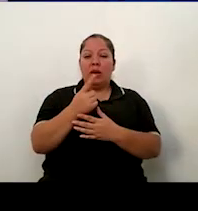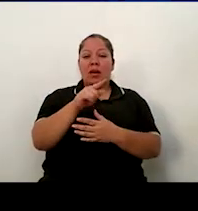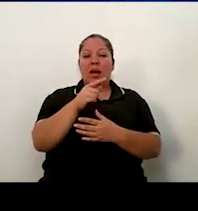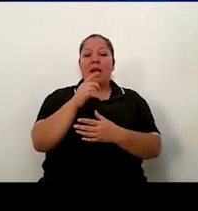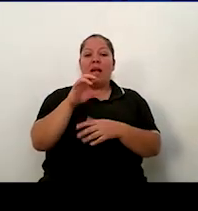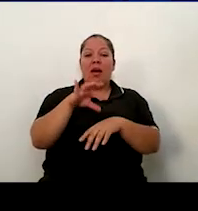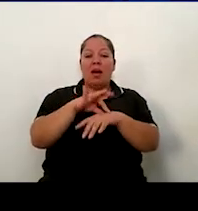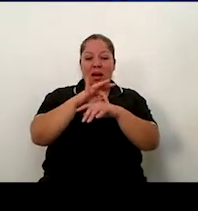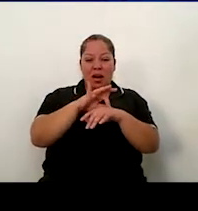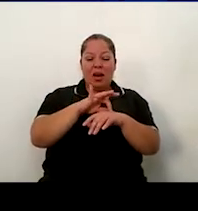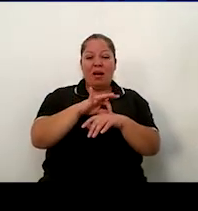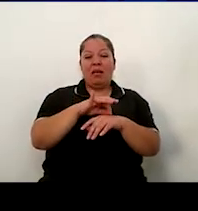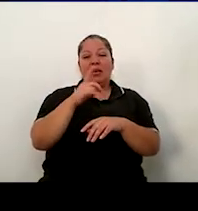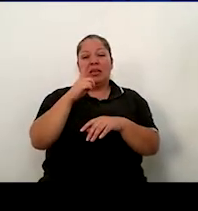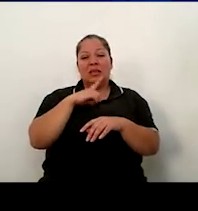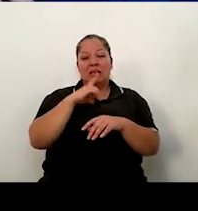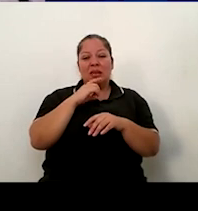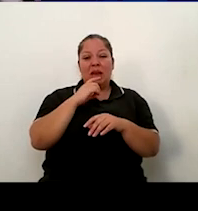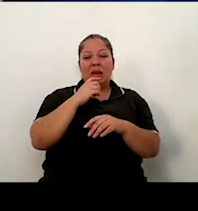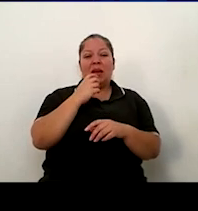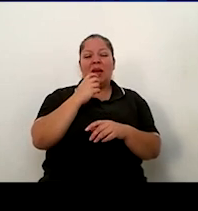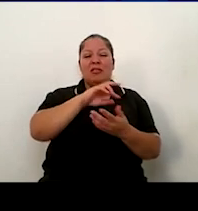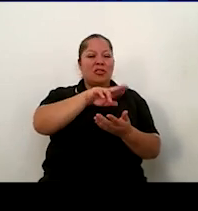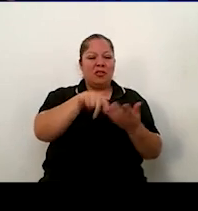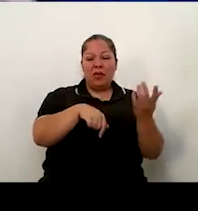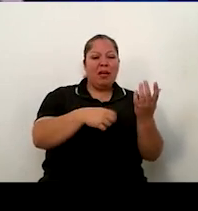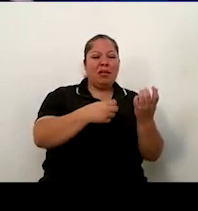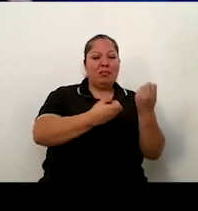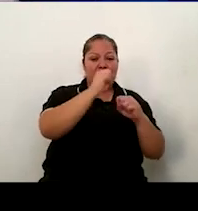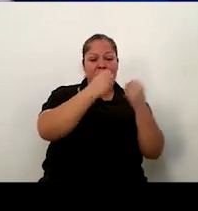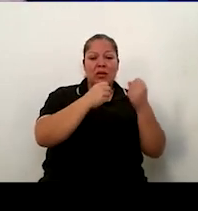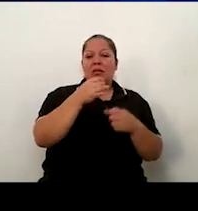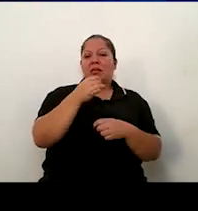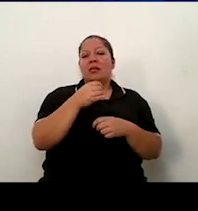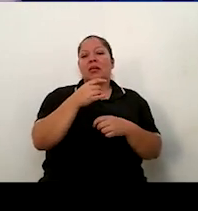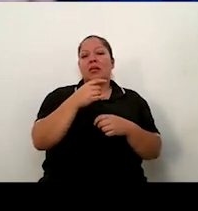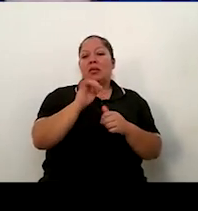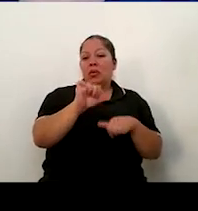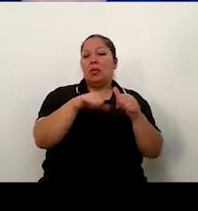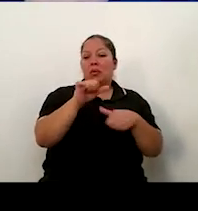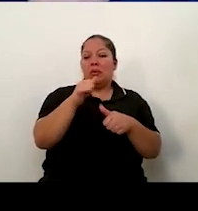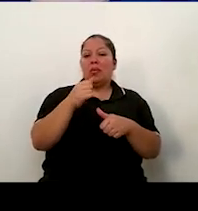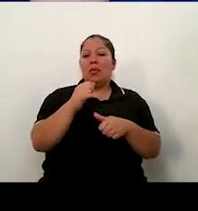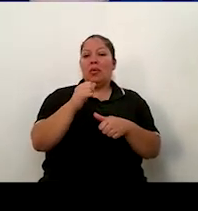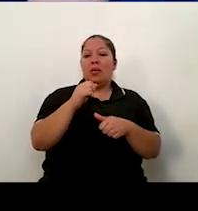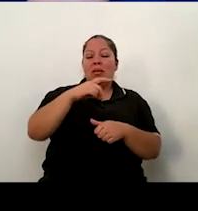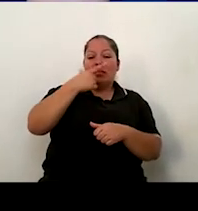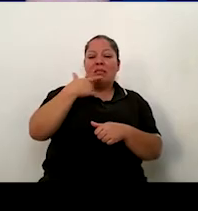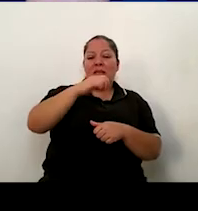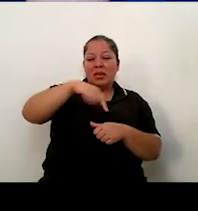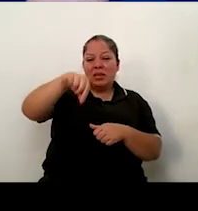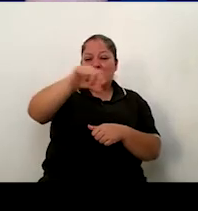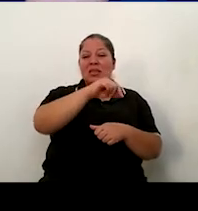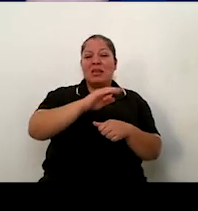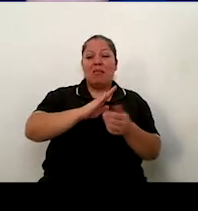pelo meio de sal, de cura, de fermentação, de defumação e outros processos que servem para realçar o